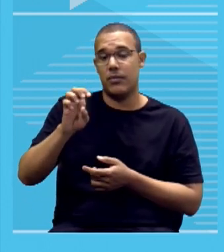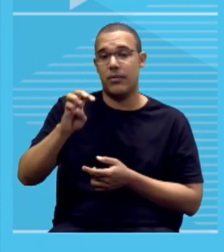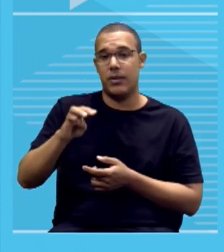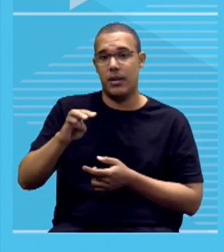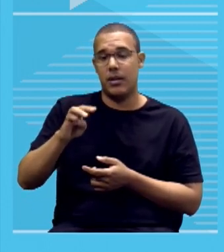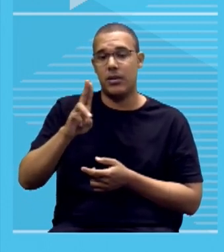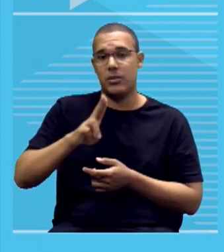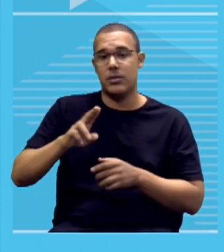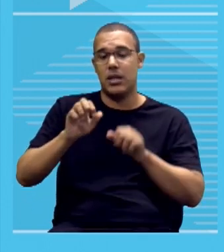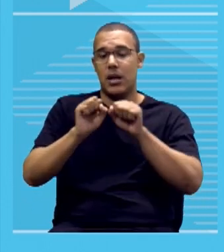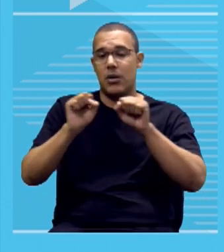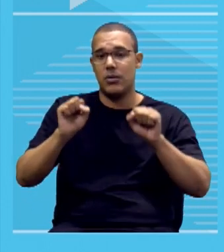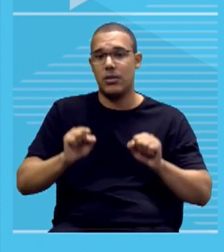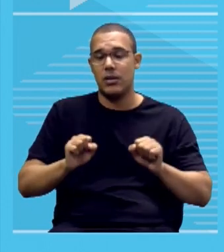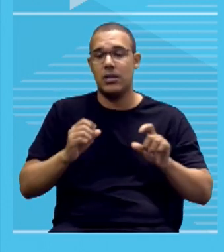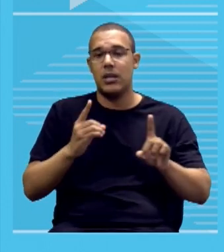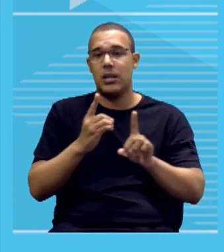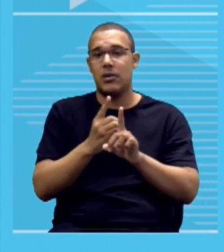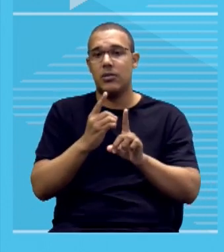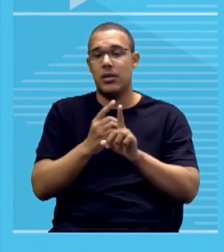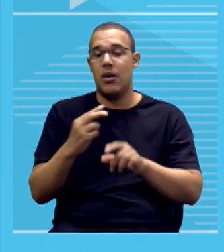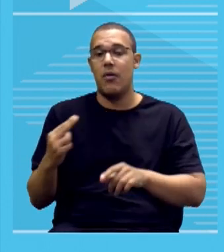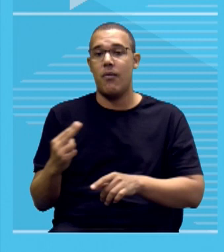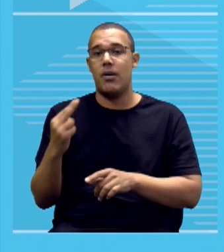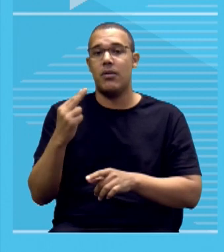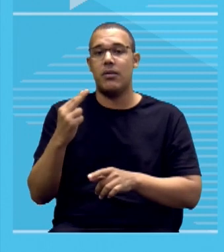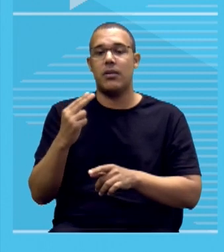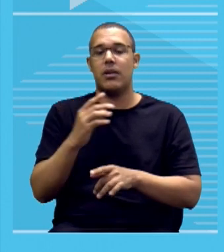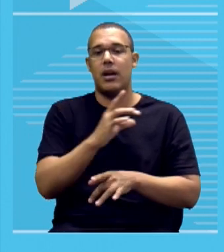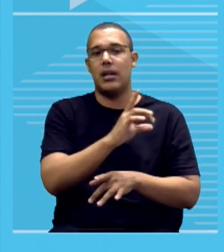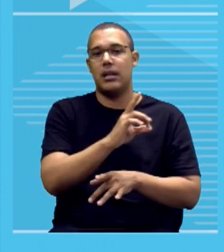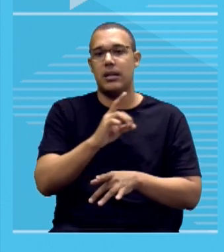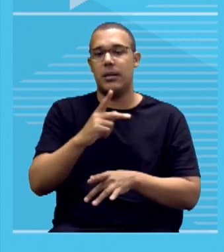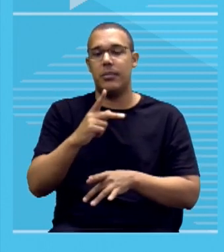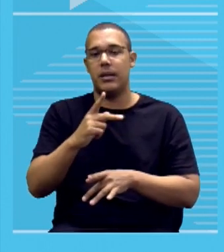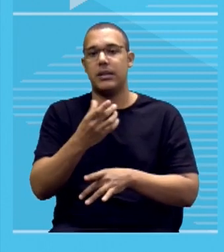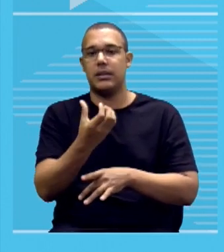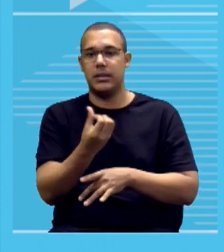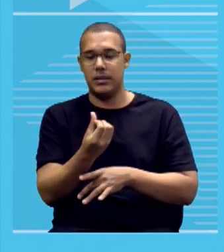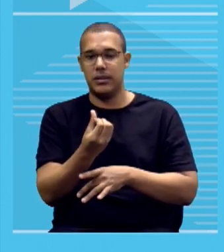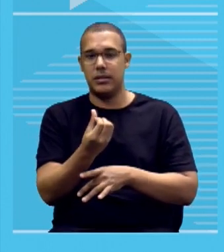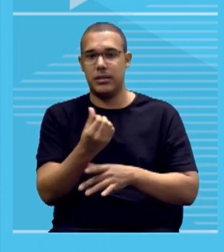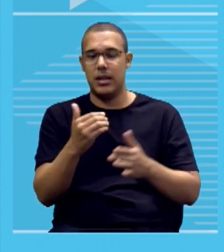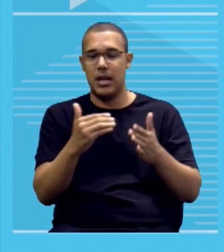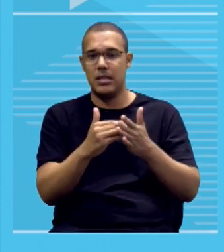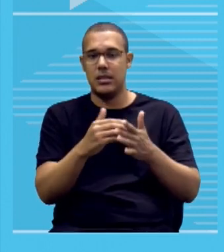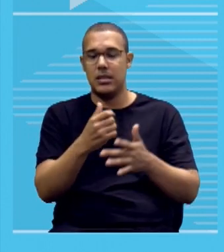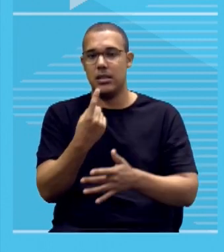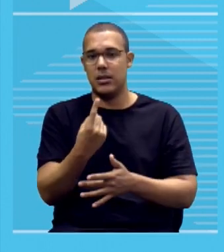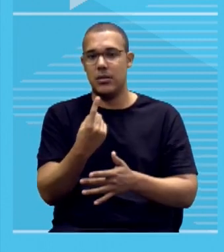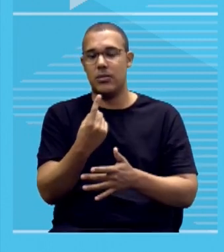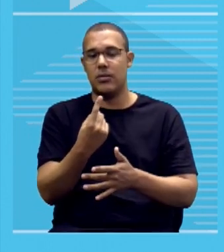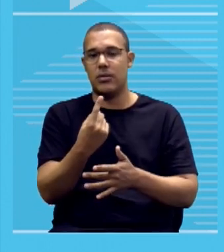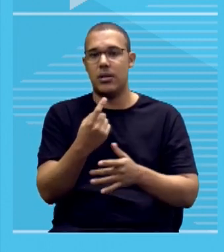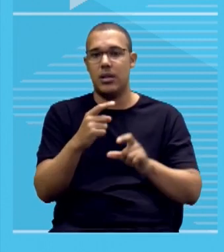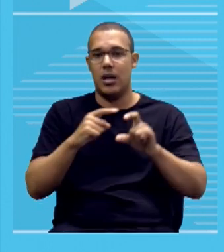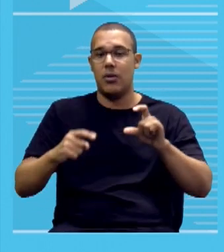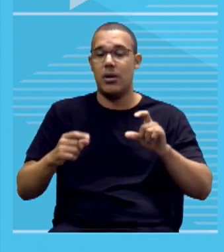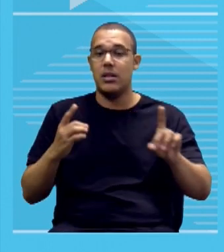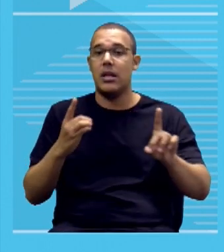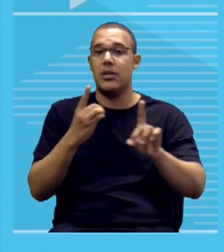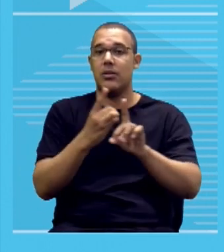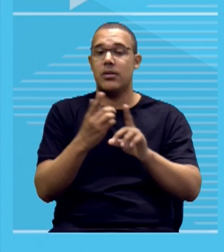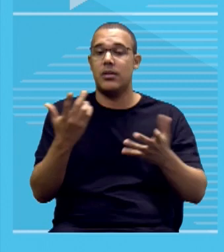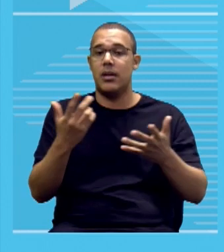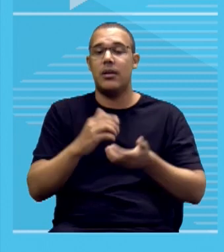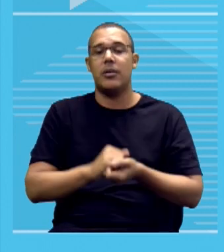sistema. E ele quer saber o valor dela. A DDP vale 6, a resistência interna vale 1 e o valor da corrente eu quero descobrir também.